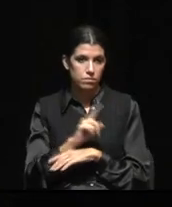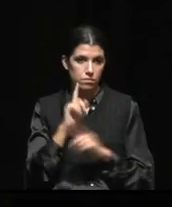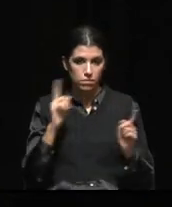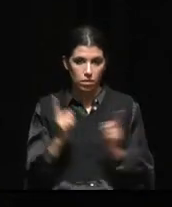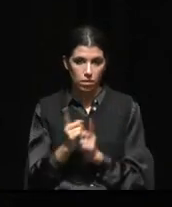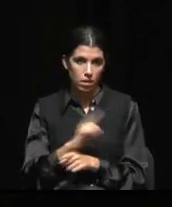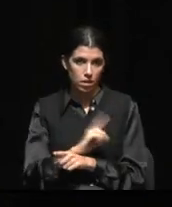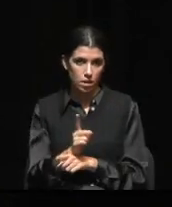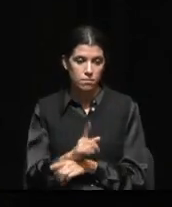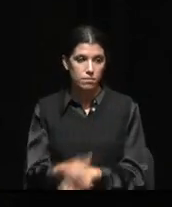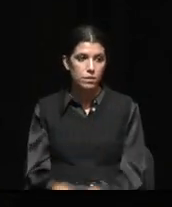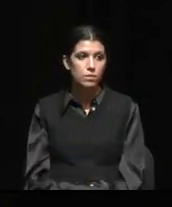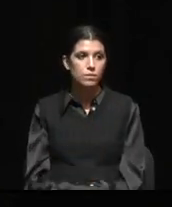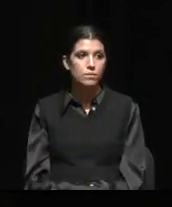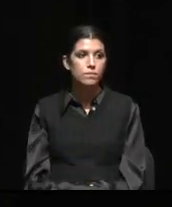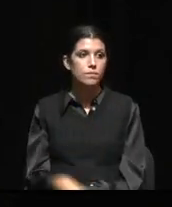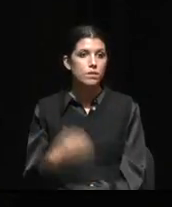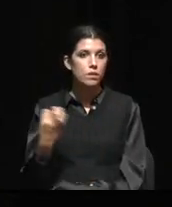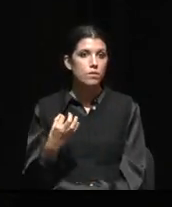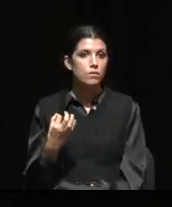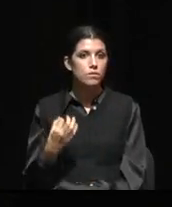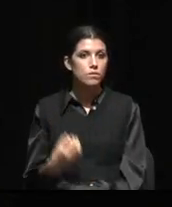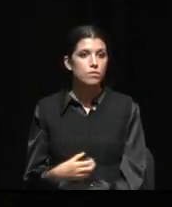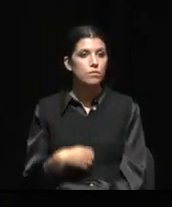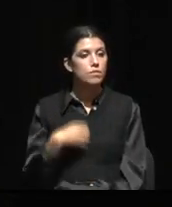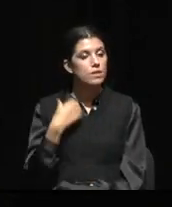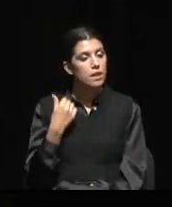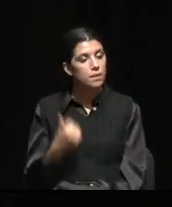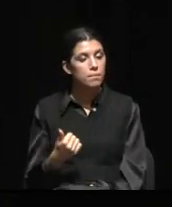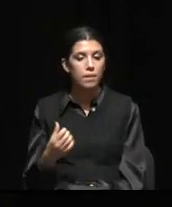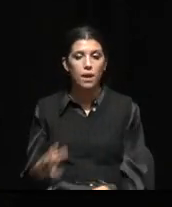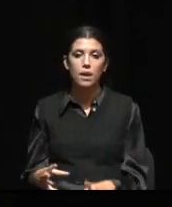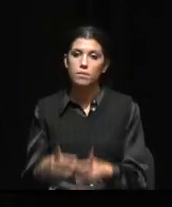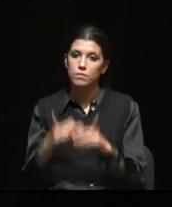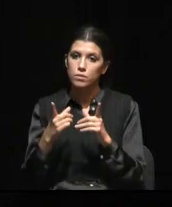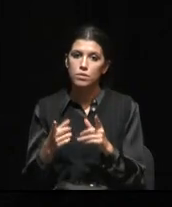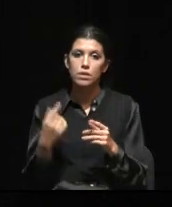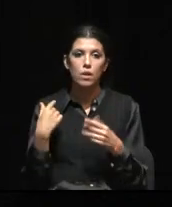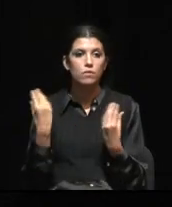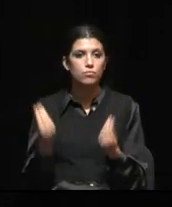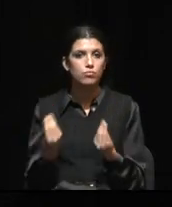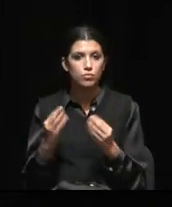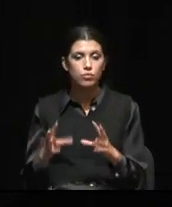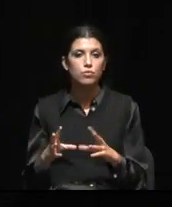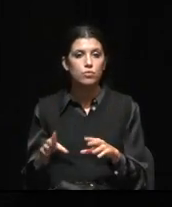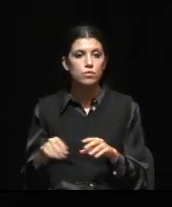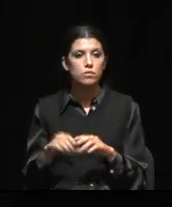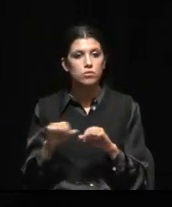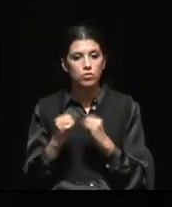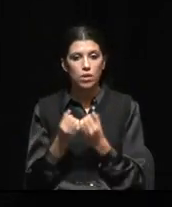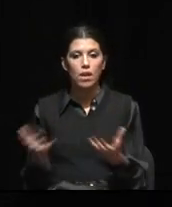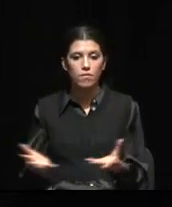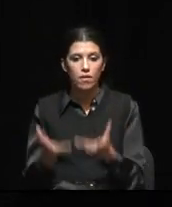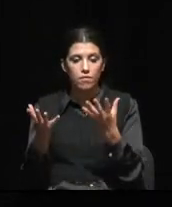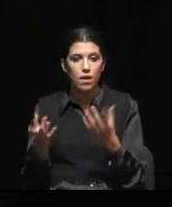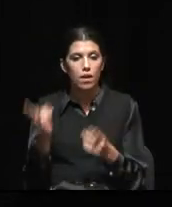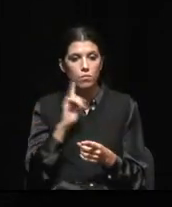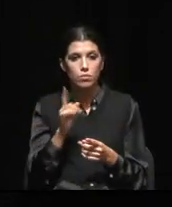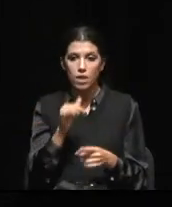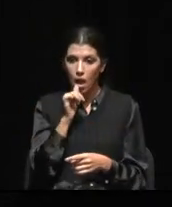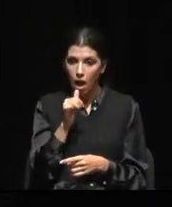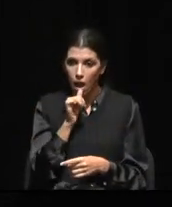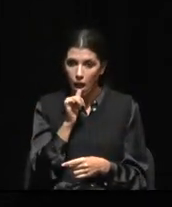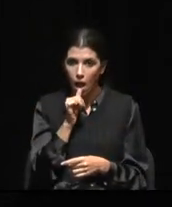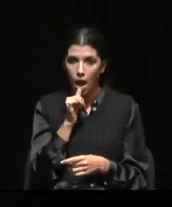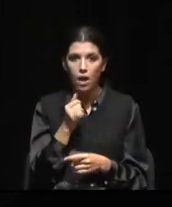rapidamente como fonte de bem-estar de desenvolvimento de alimento de Bonança e de prosperidade é imperativo que a água